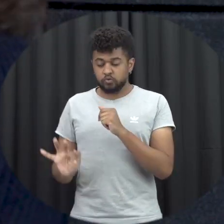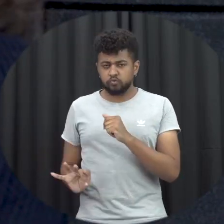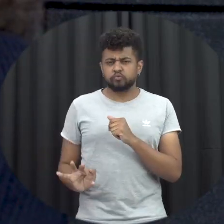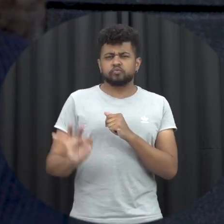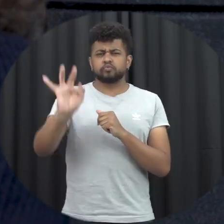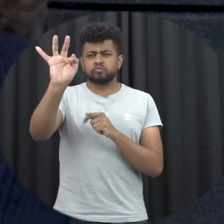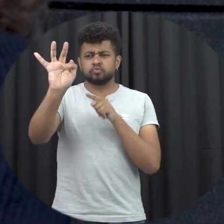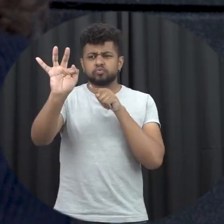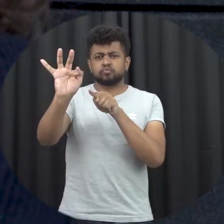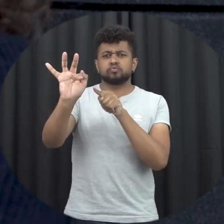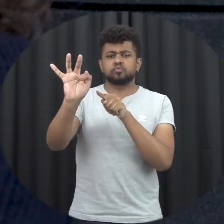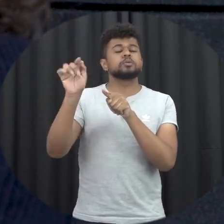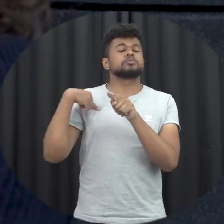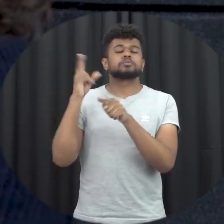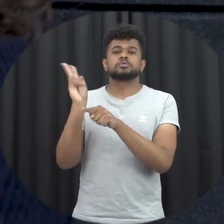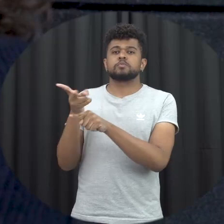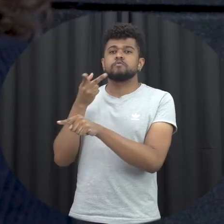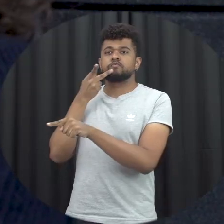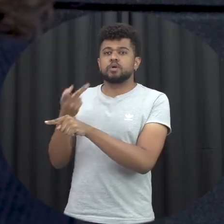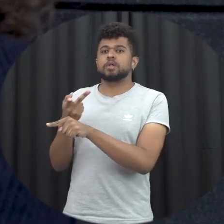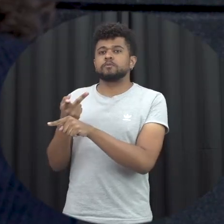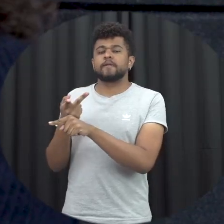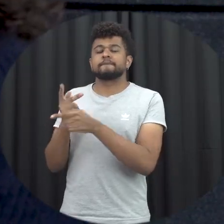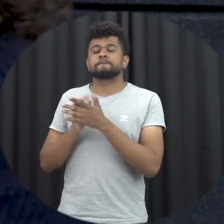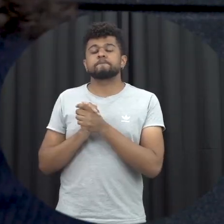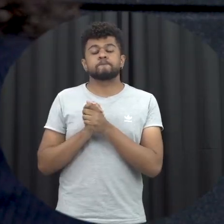o futuro, eu sempre falo, às vezes